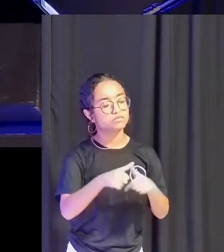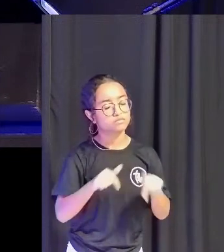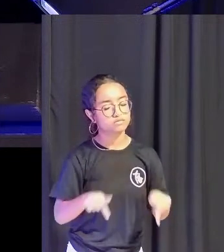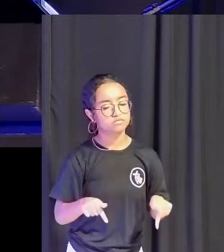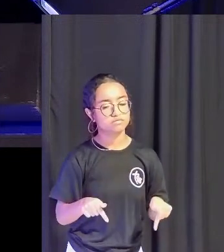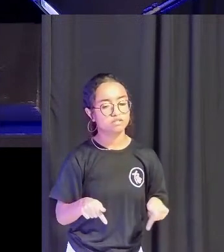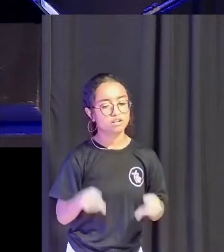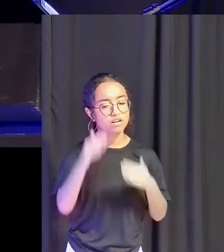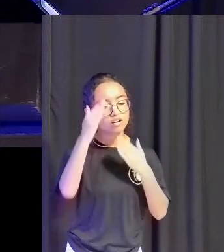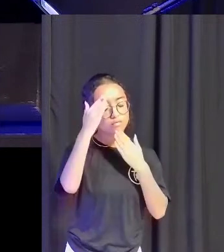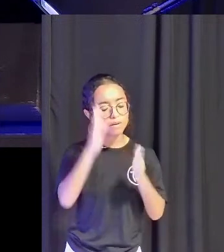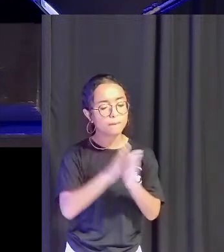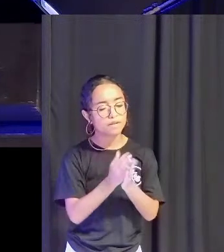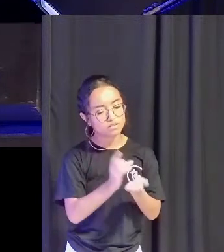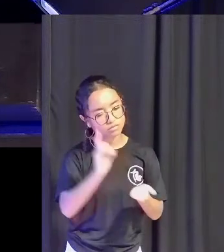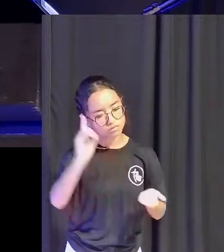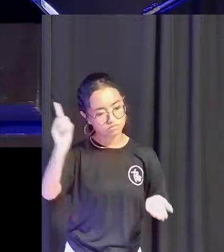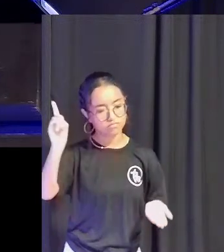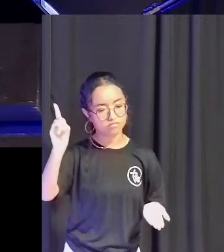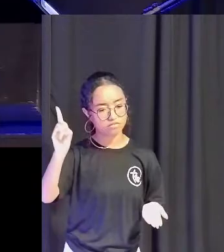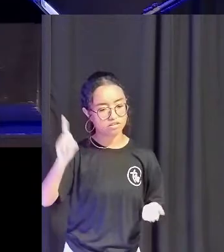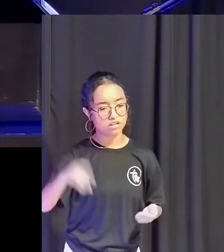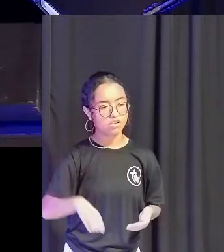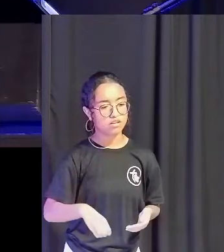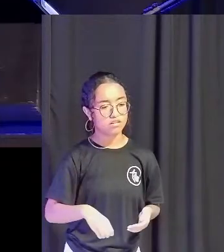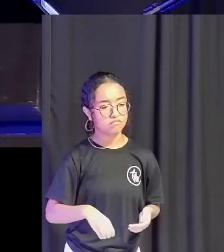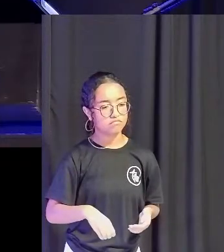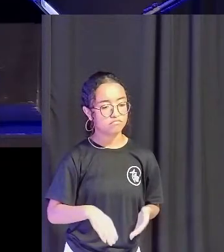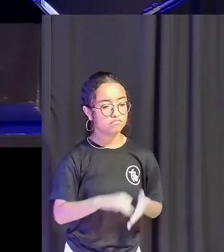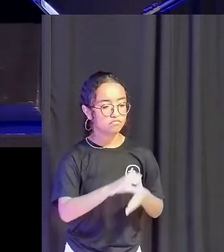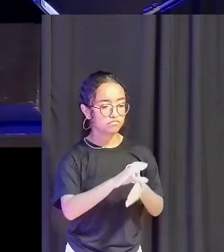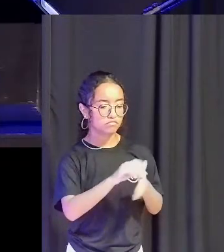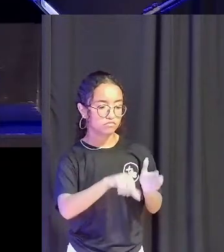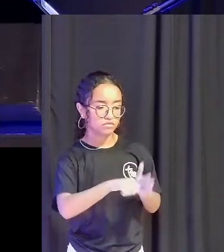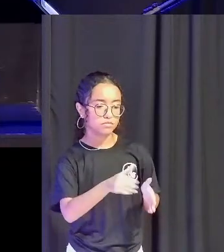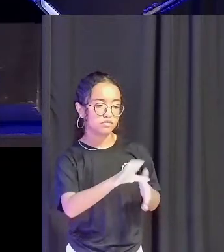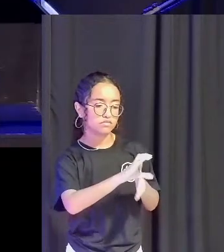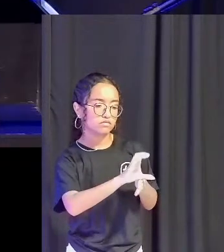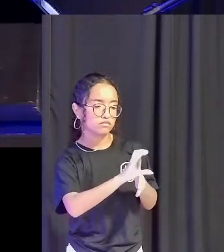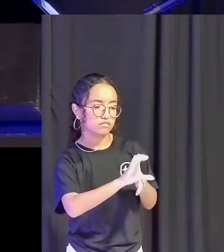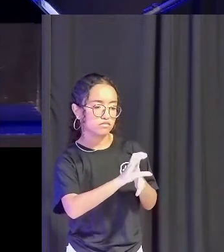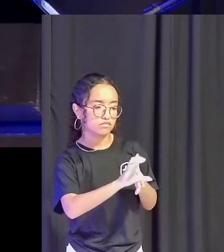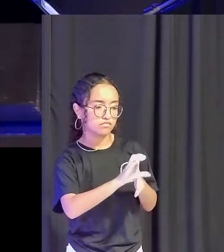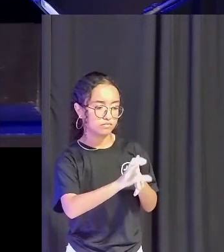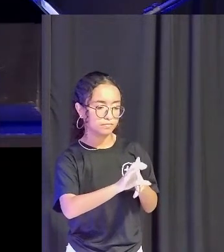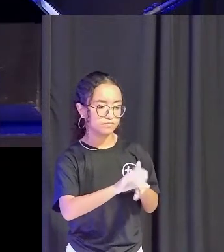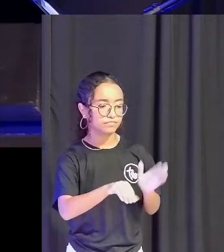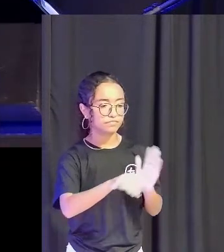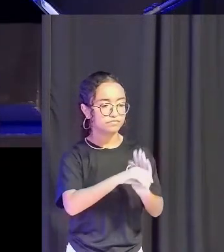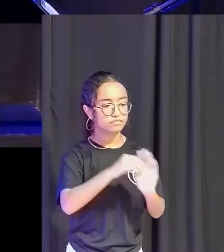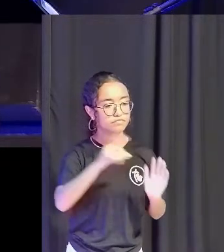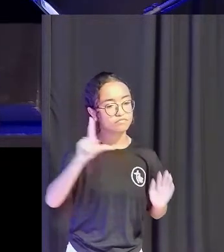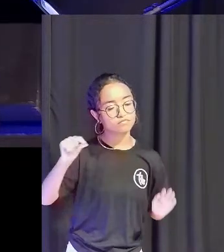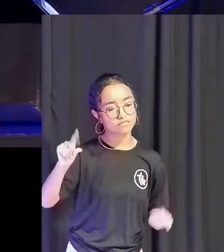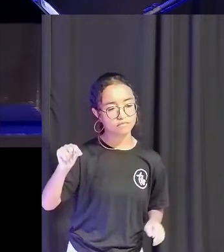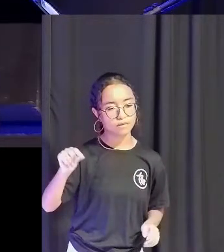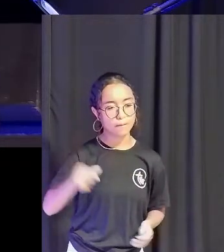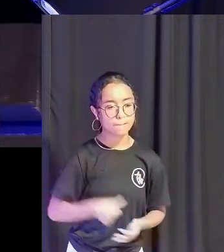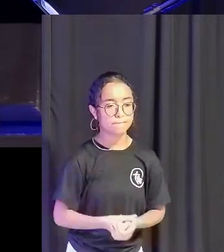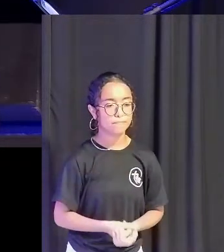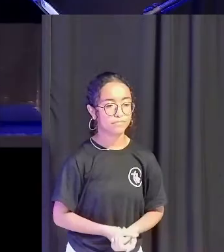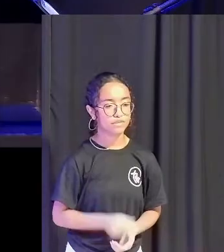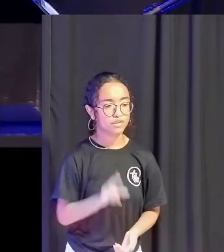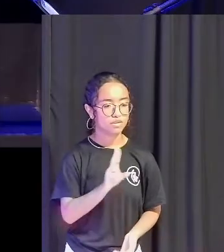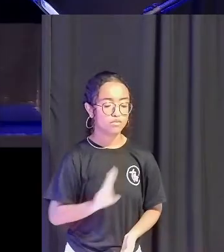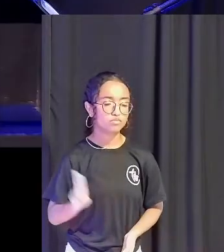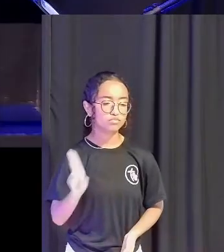Muito obrigado por essa passagem em 1 Coríntios 10. Usa o Senhor Pai para guiar e instruir as nossas vidas,